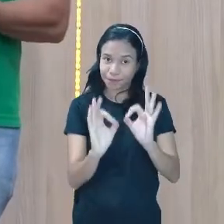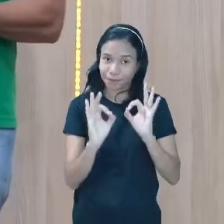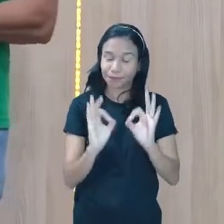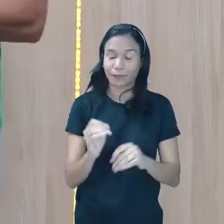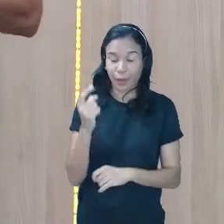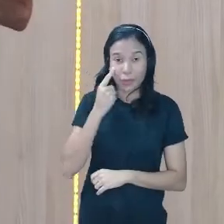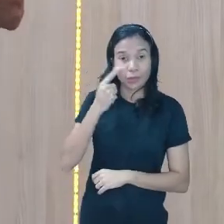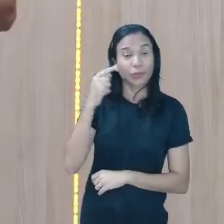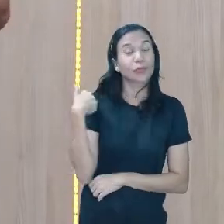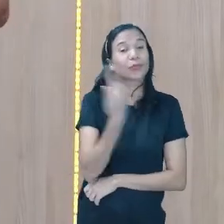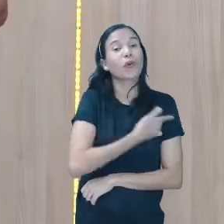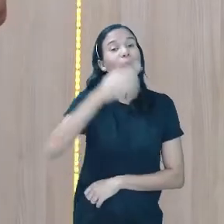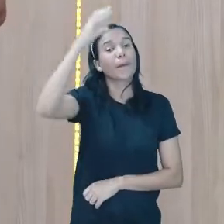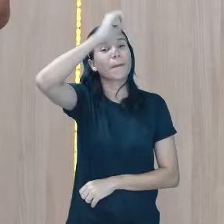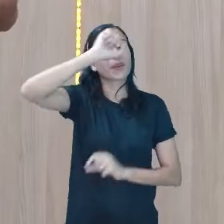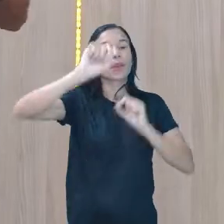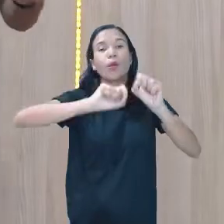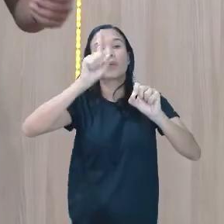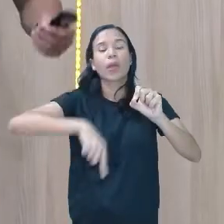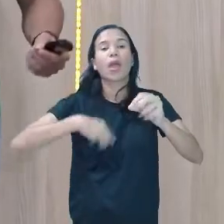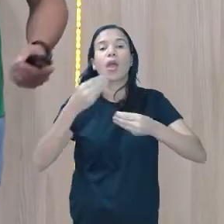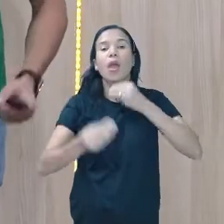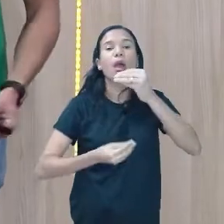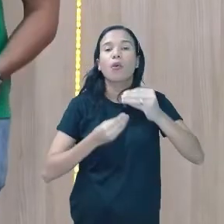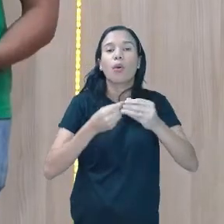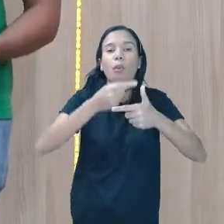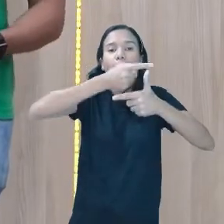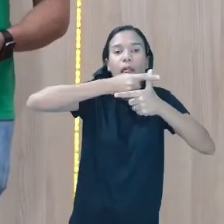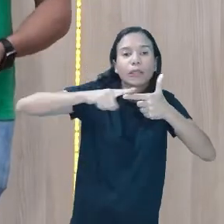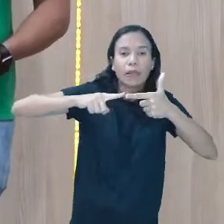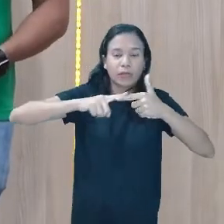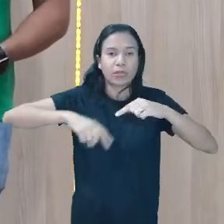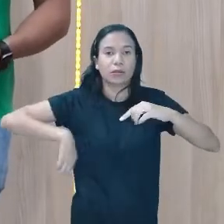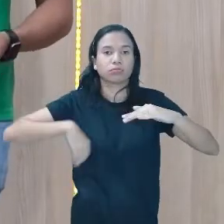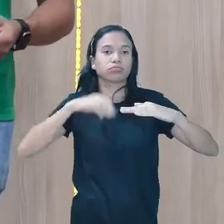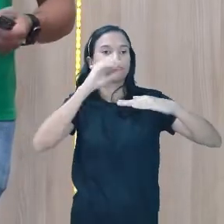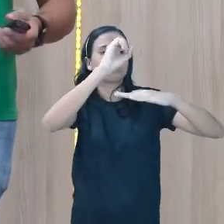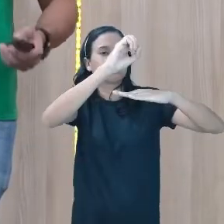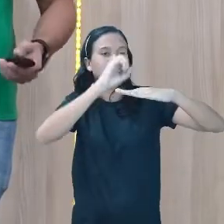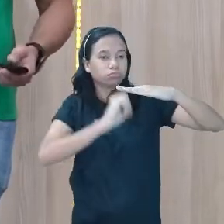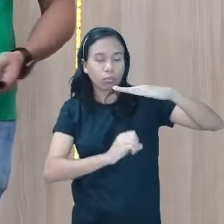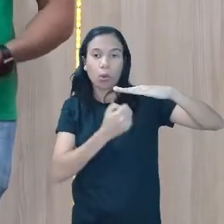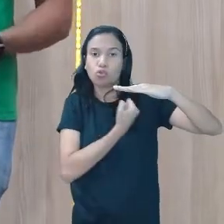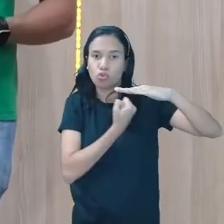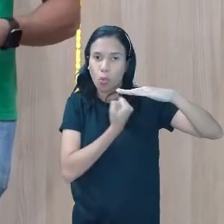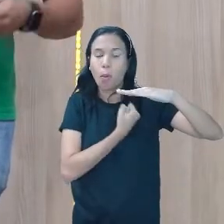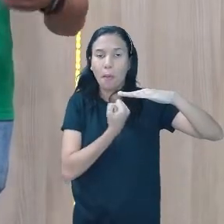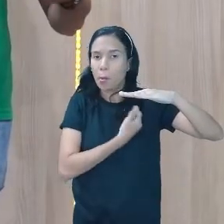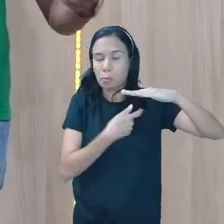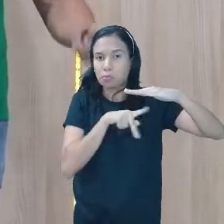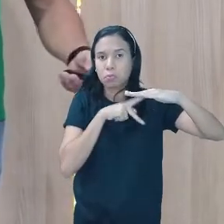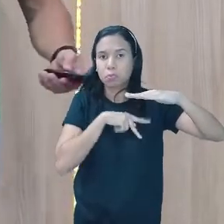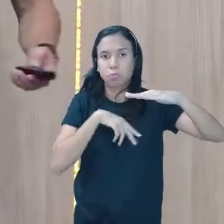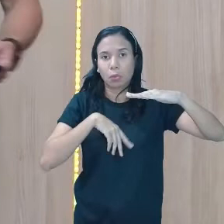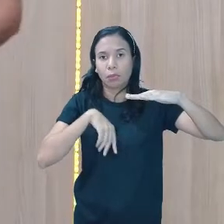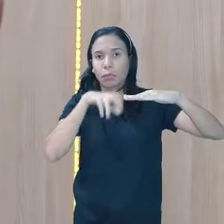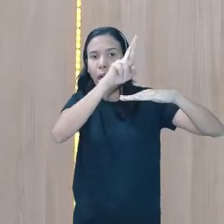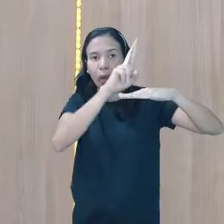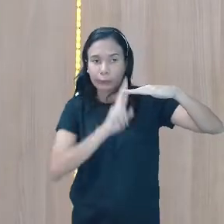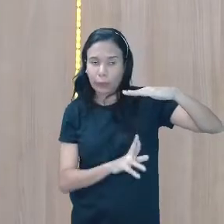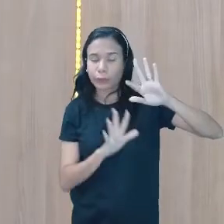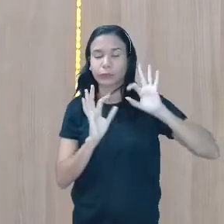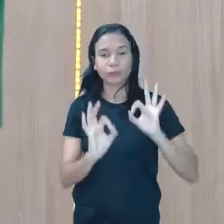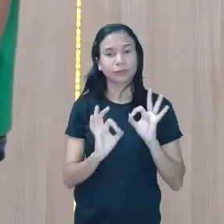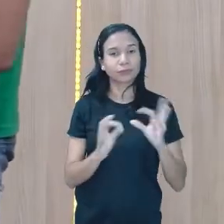viu que razão nada mais é do que uma divisão, certo? Entre dois fatores, né? Entre dois números.